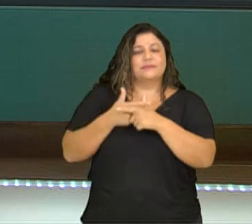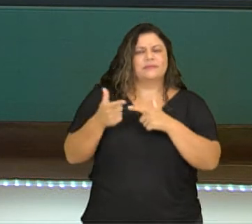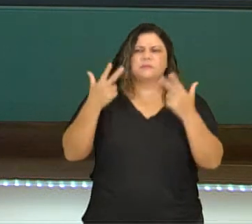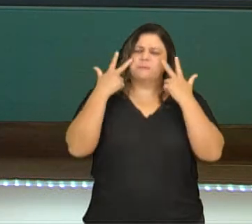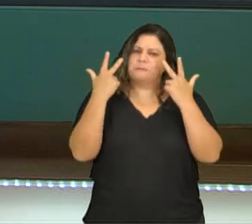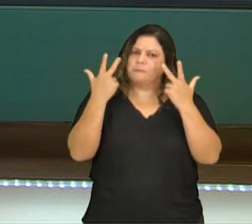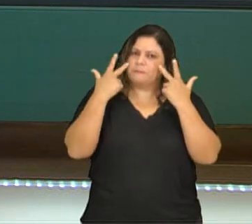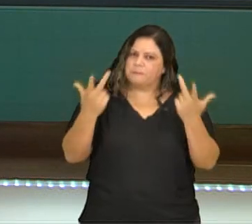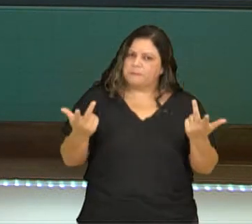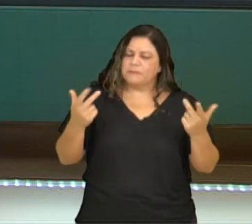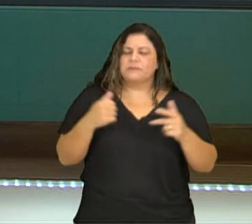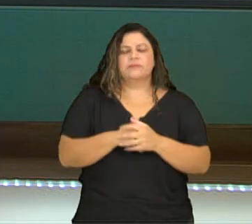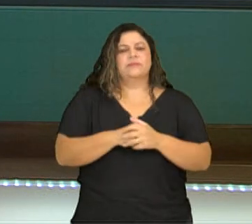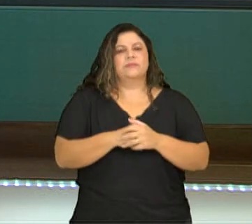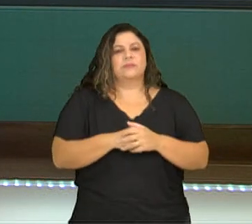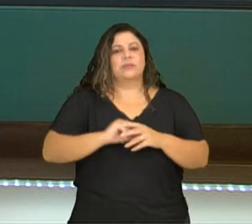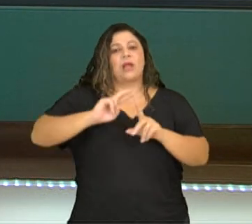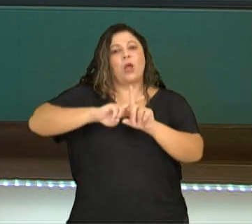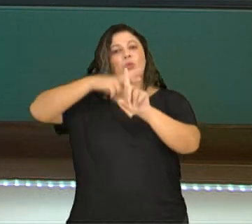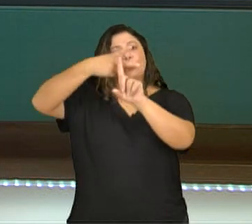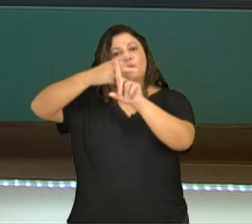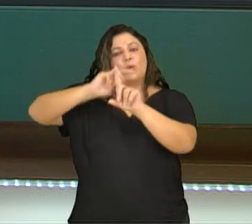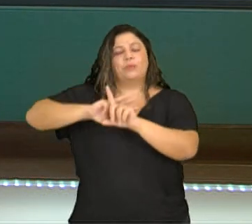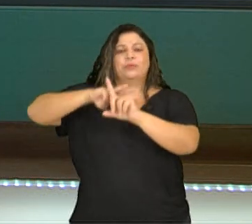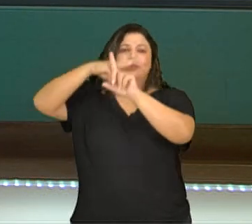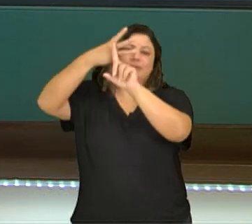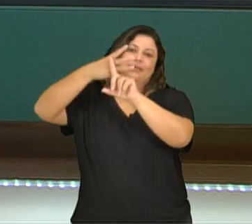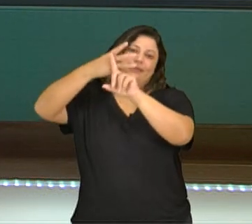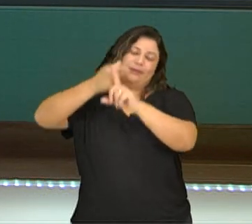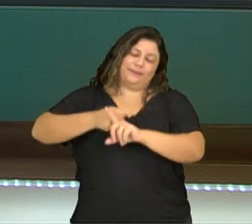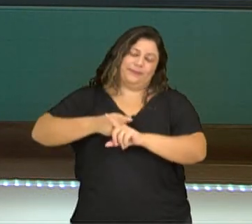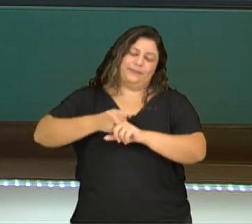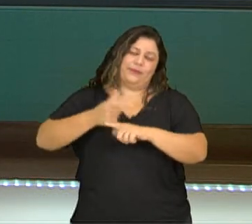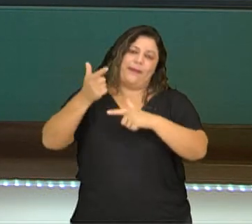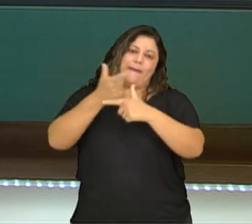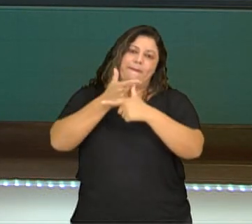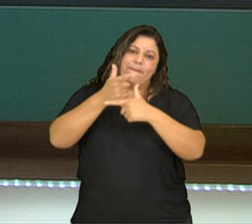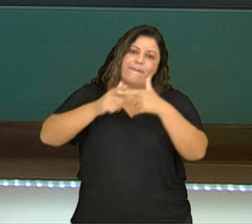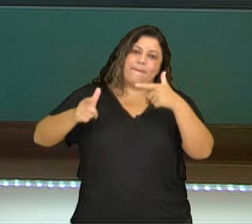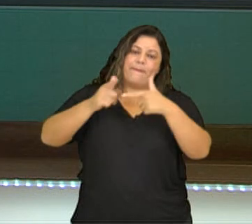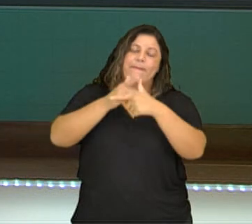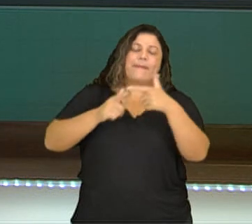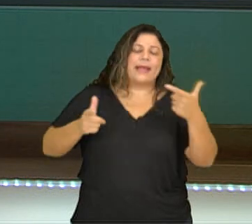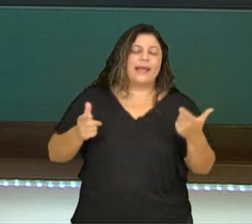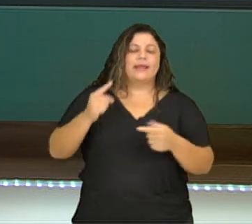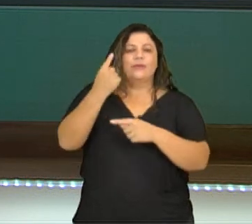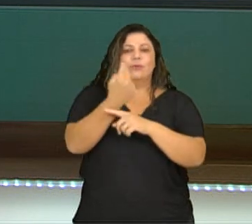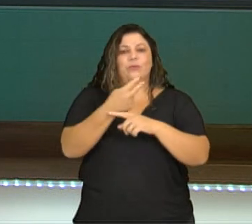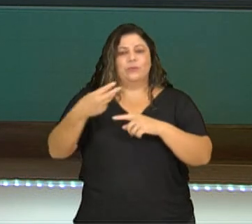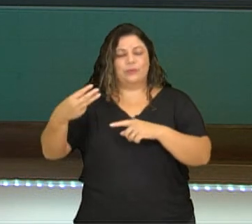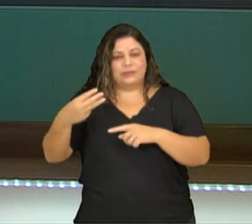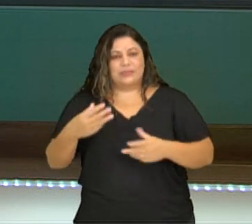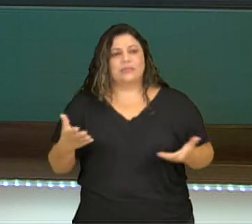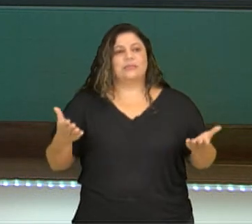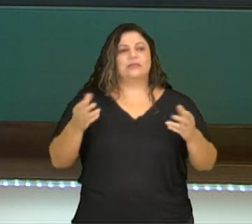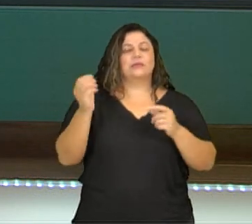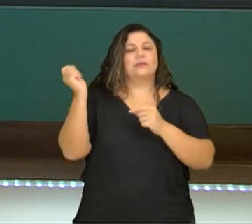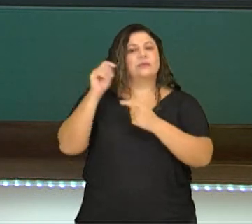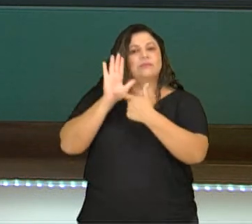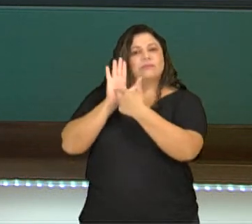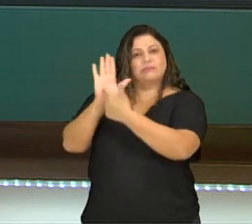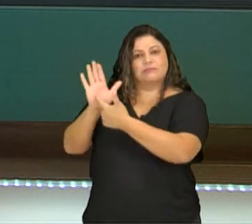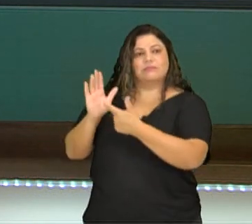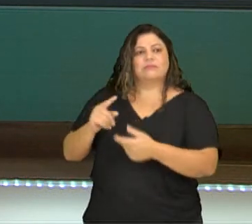comum aparecer o termo dobro, triplo, meio, 1/3, tá? Então aqui apareceu a